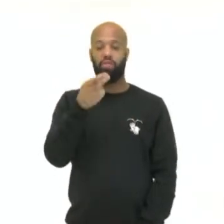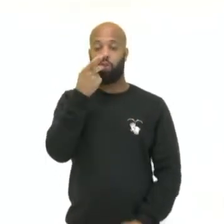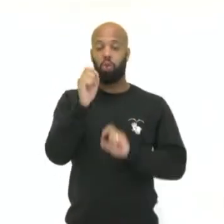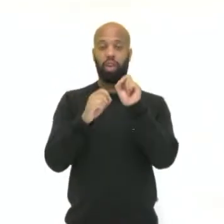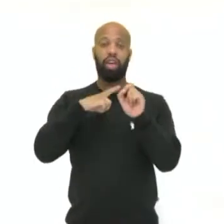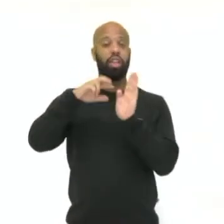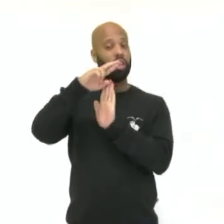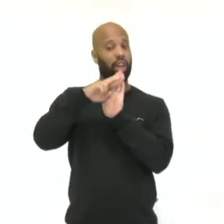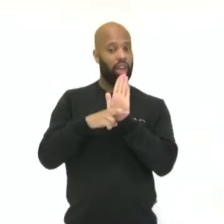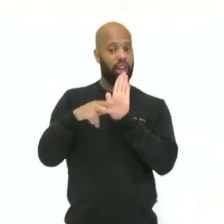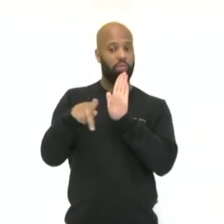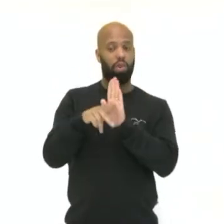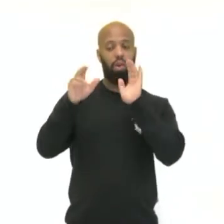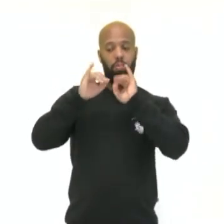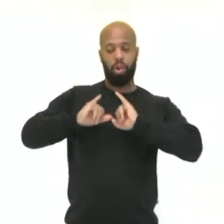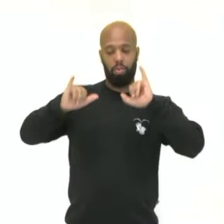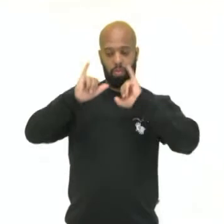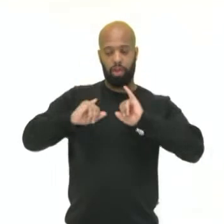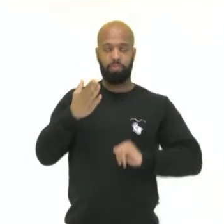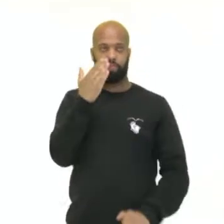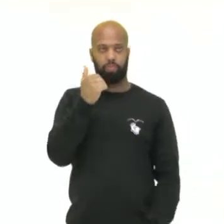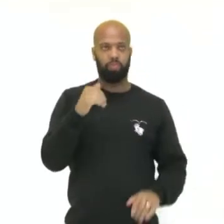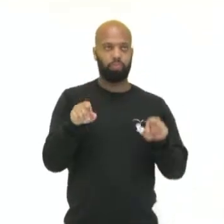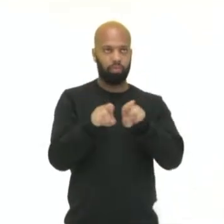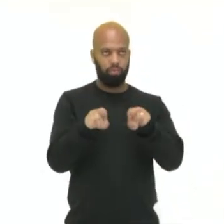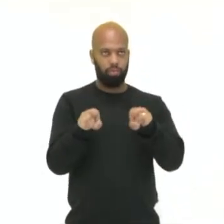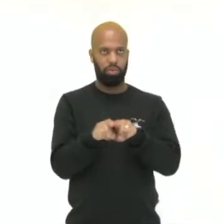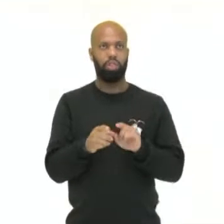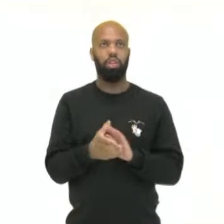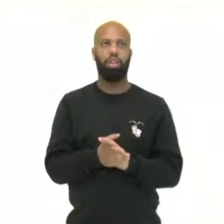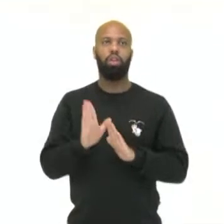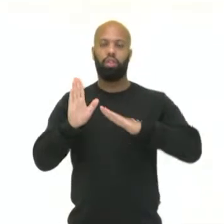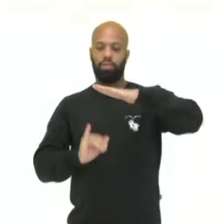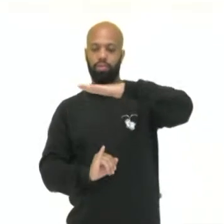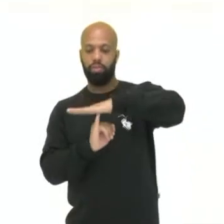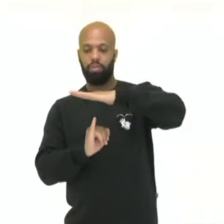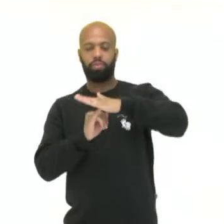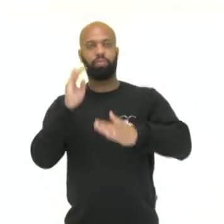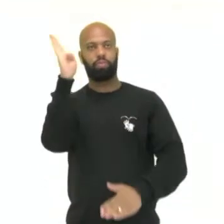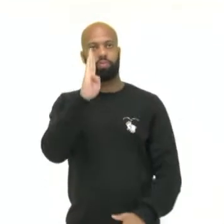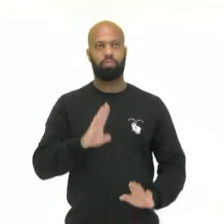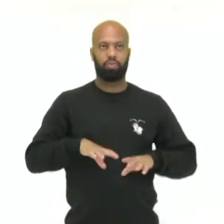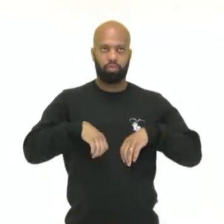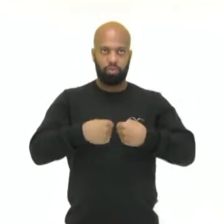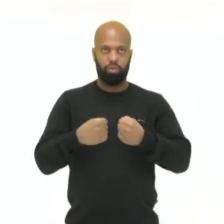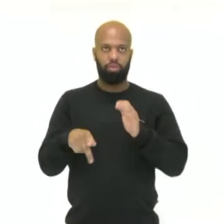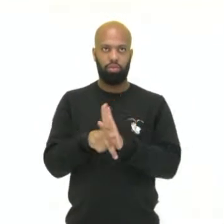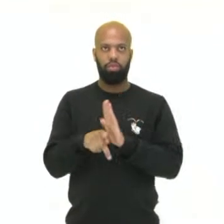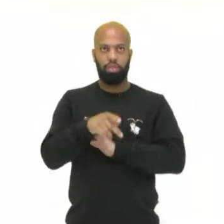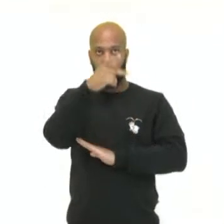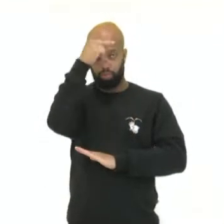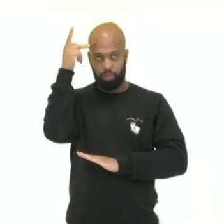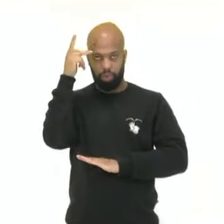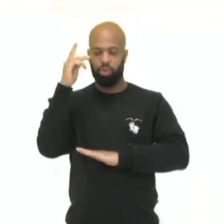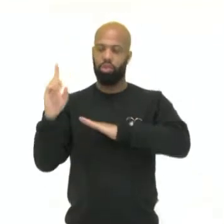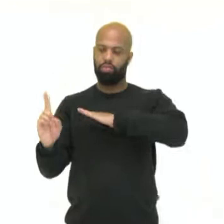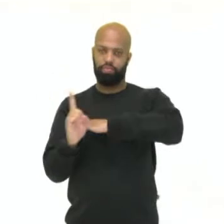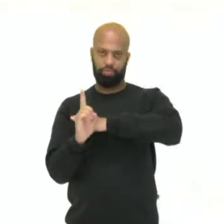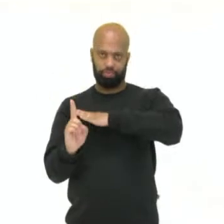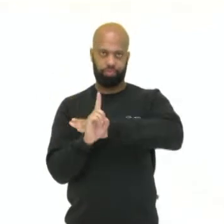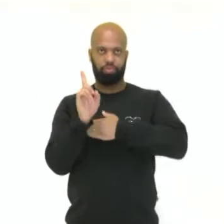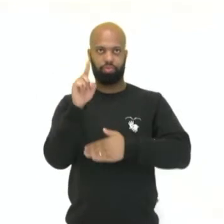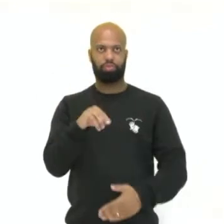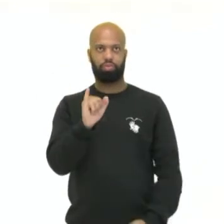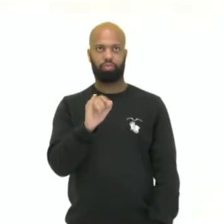da publicidade de alimentos. O Instituto Brasileiro de Defesa do Consumidor, IDEC, é contrário a